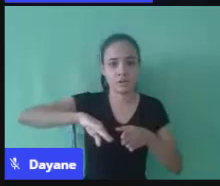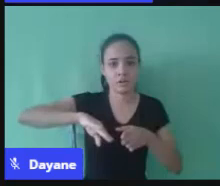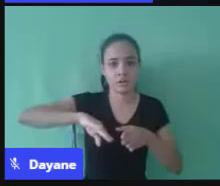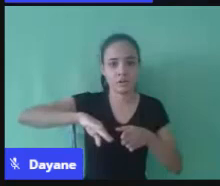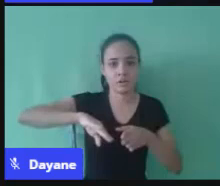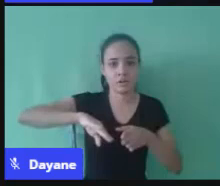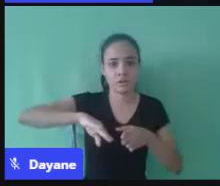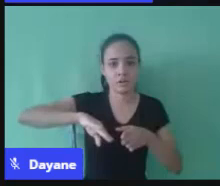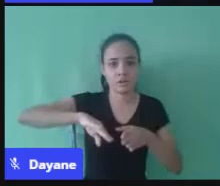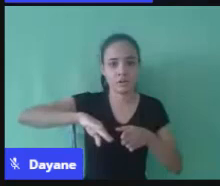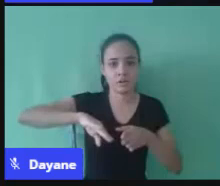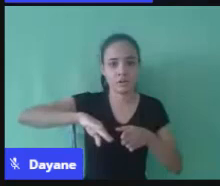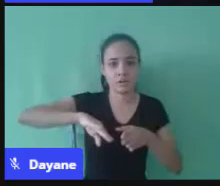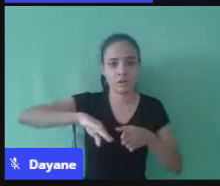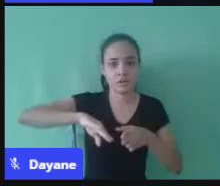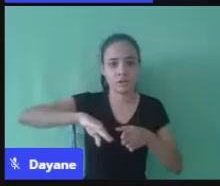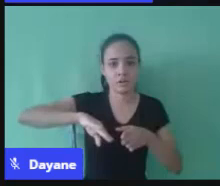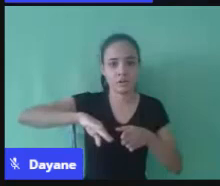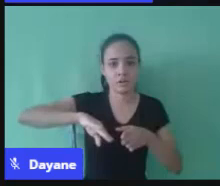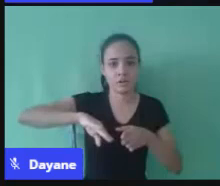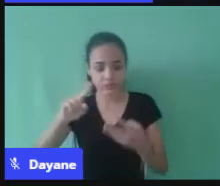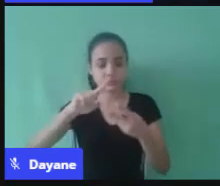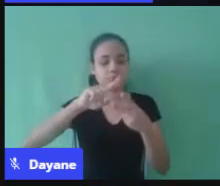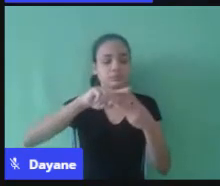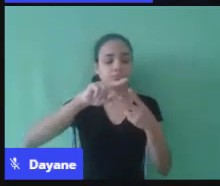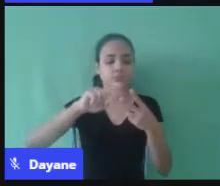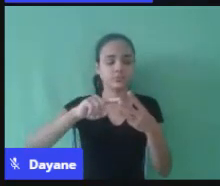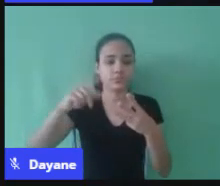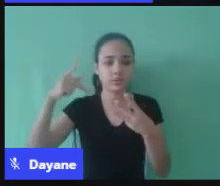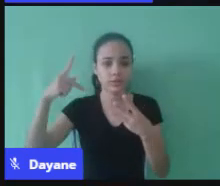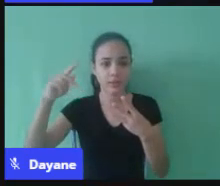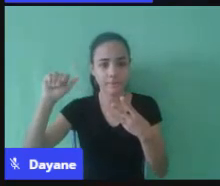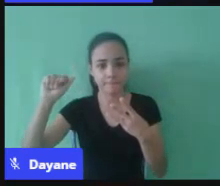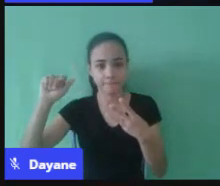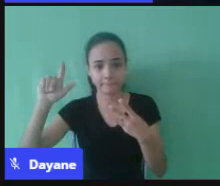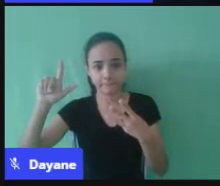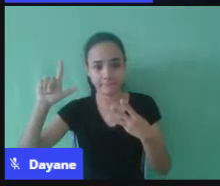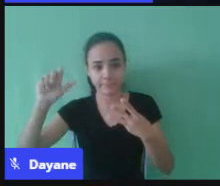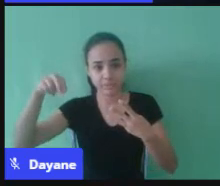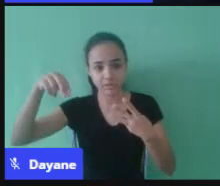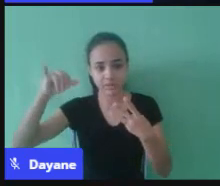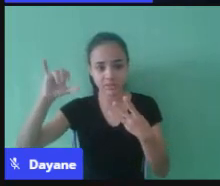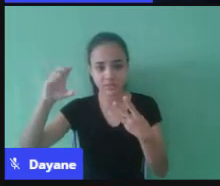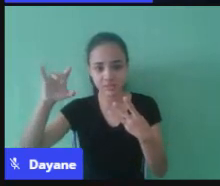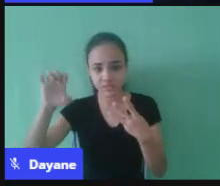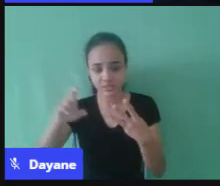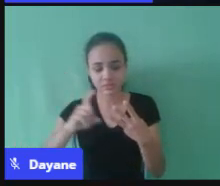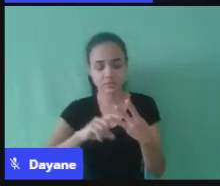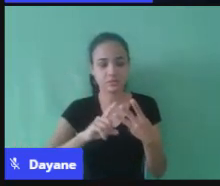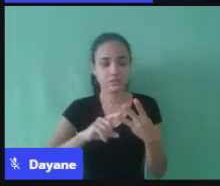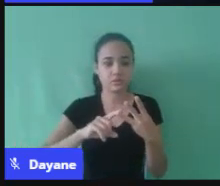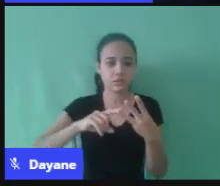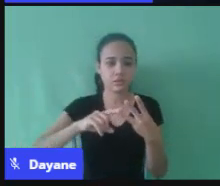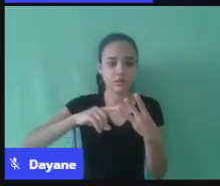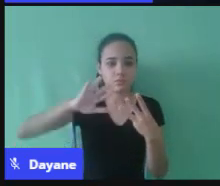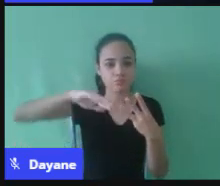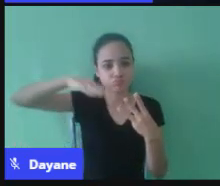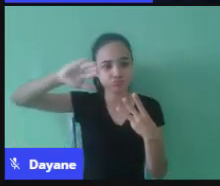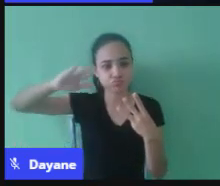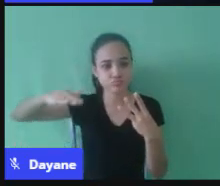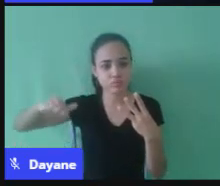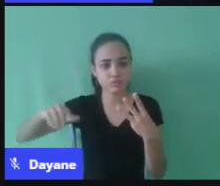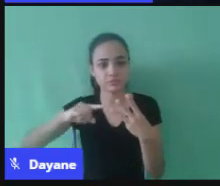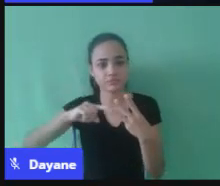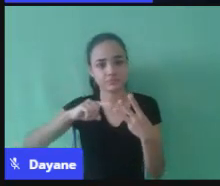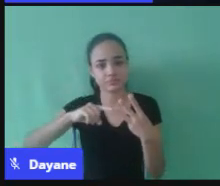montanhas, a depressão. Então, se pensar que nós temos a montanha, um ponto mais alto, aí logo vem em seguida o planalto, a